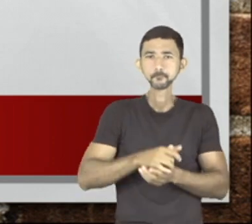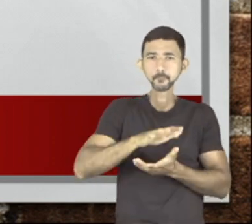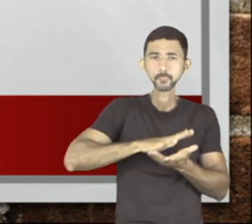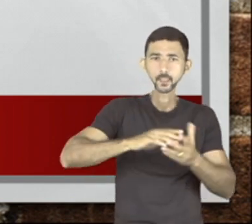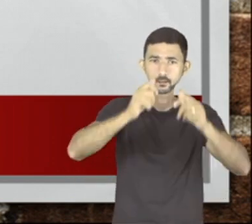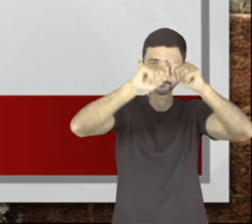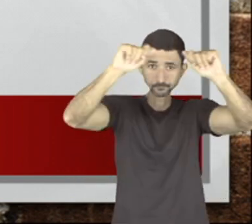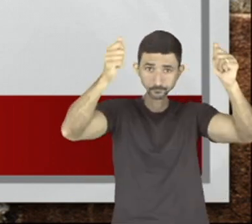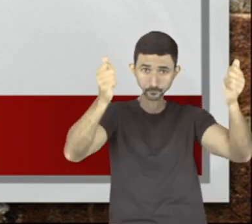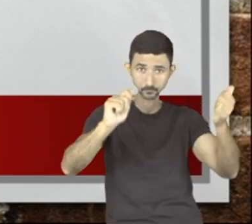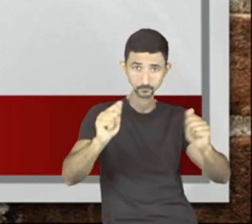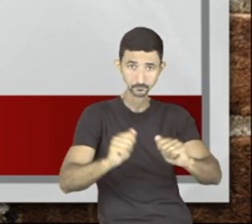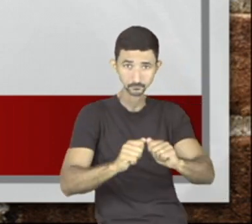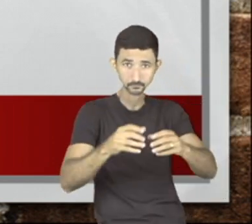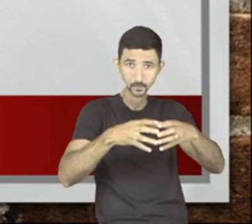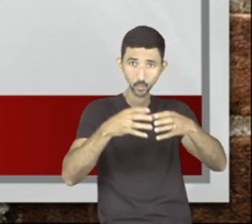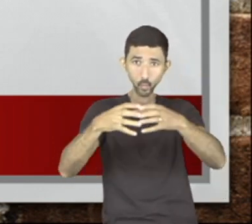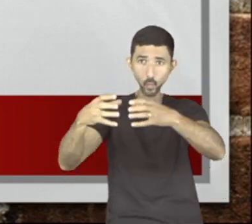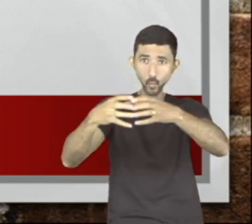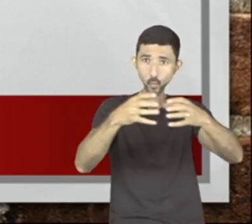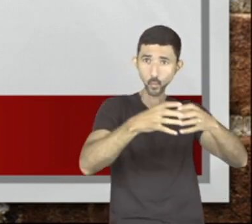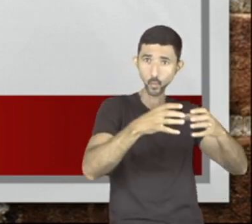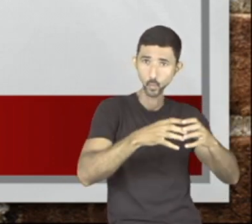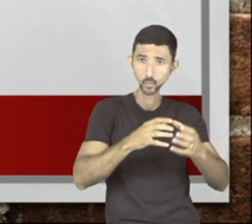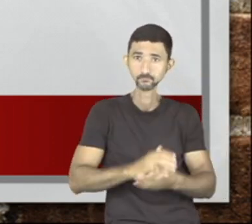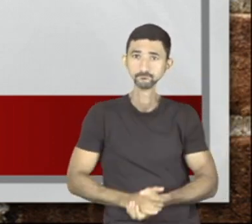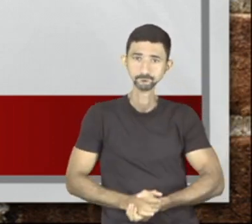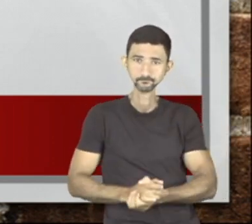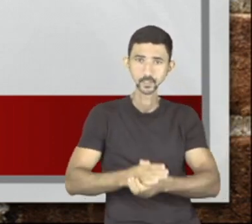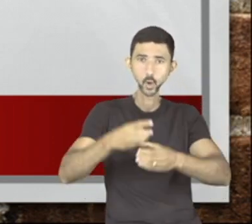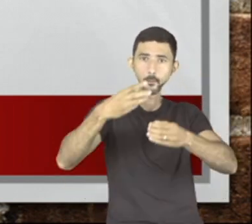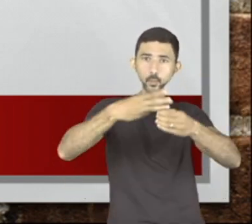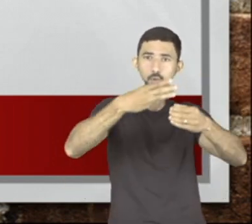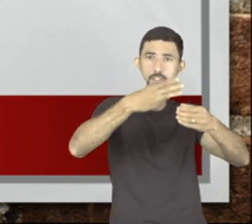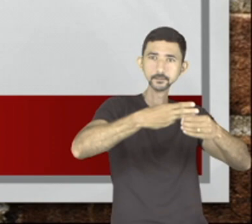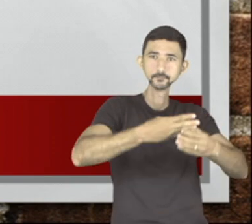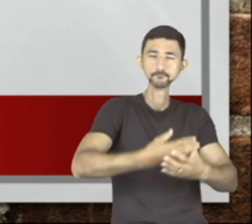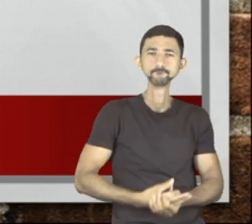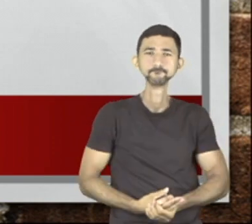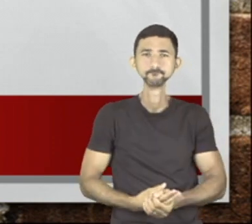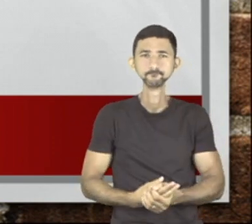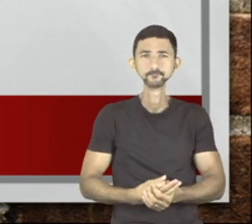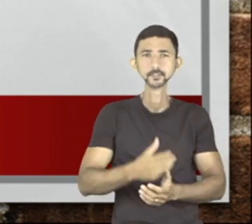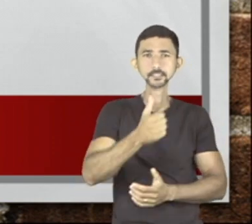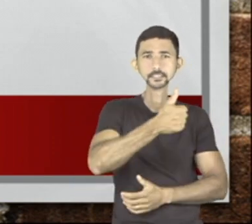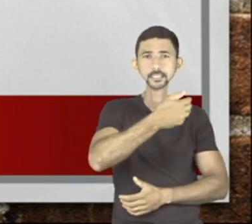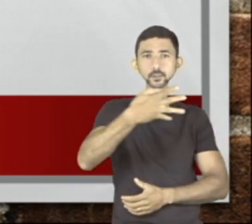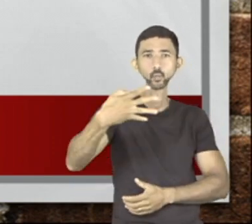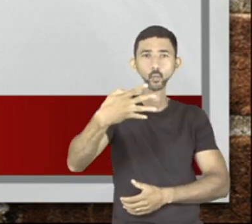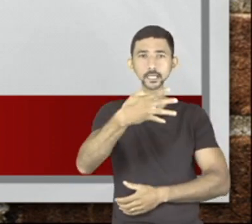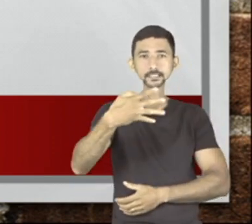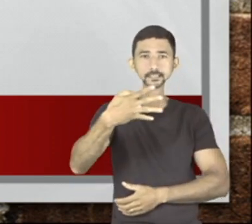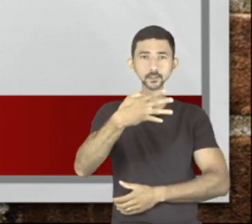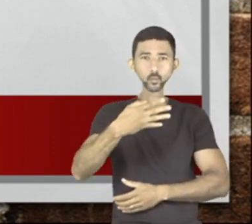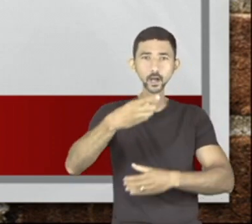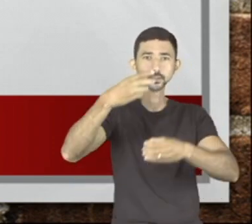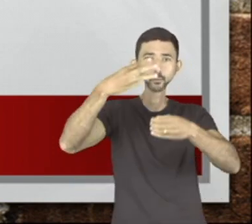espaço desse colorido é o território de um município. Então, o nosso Pará tem